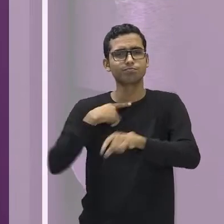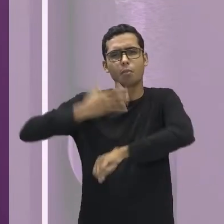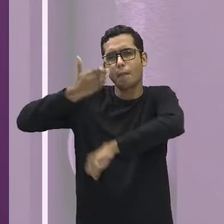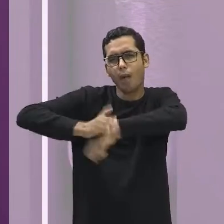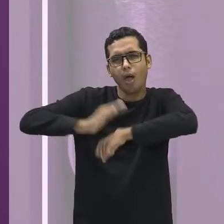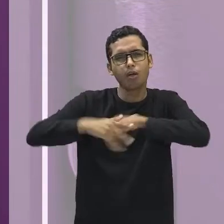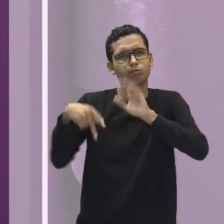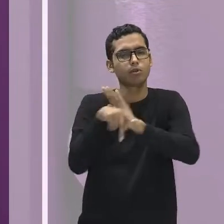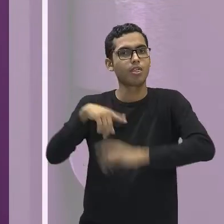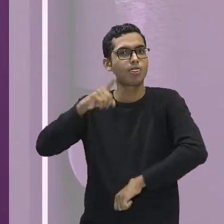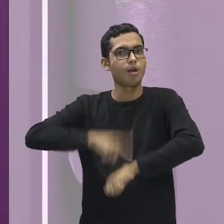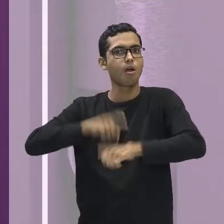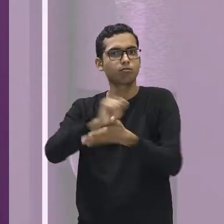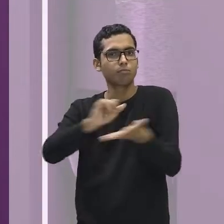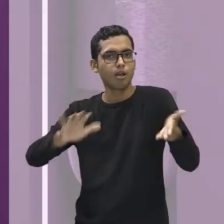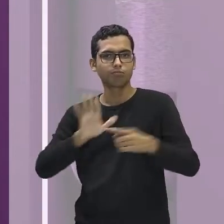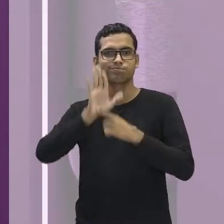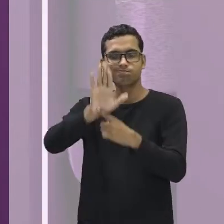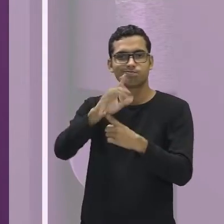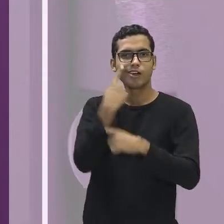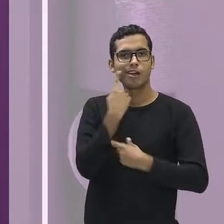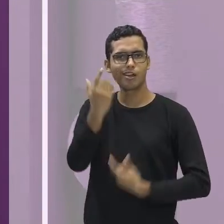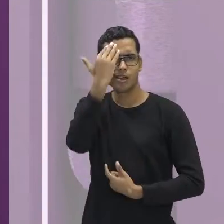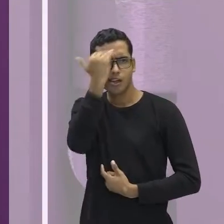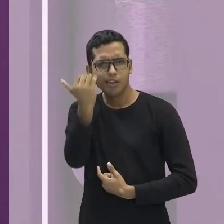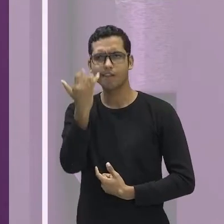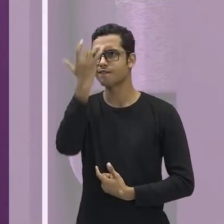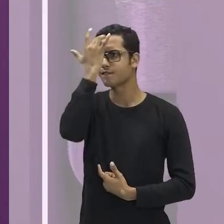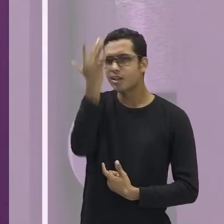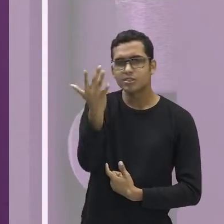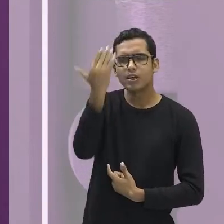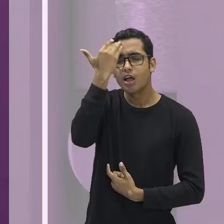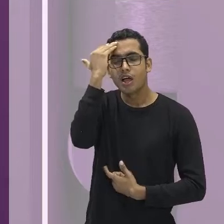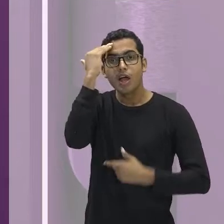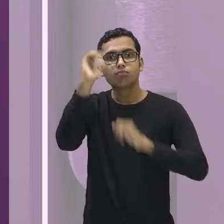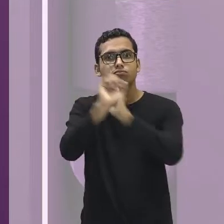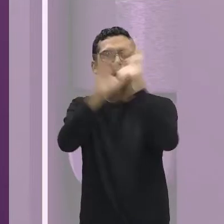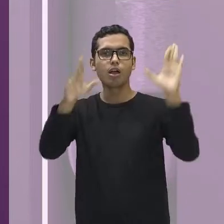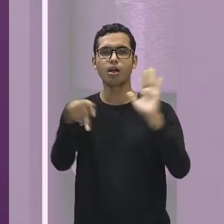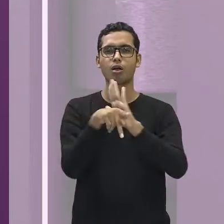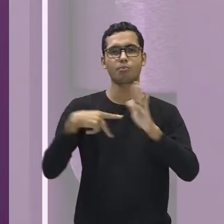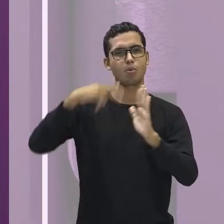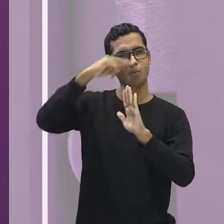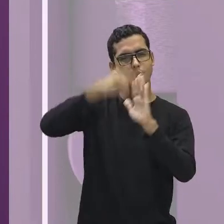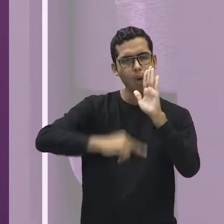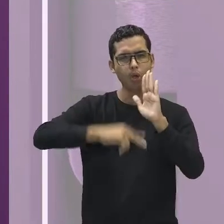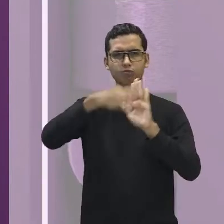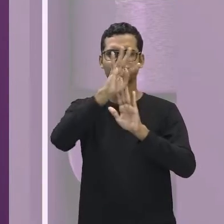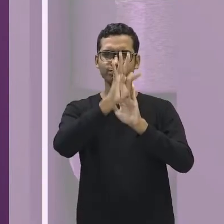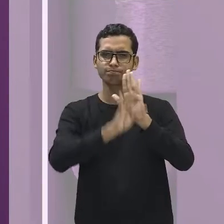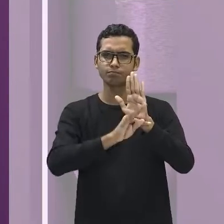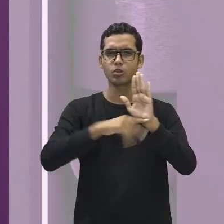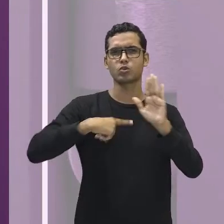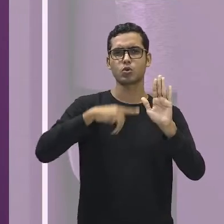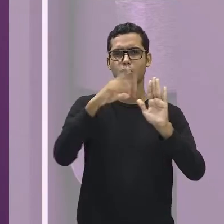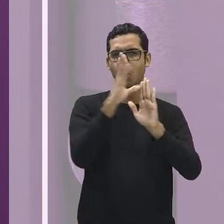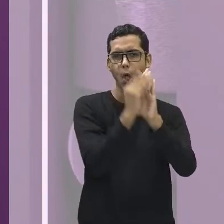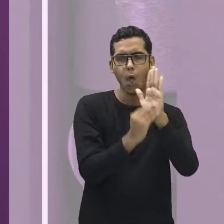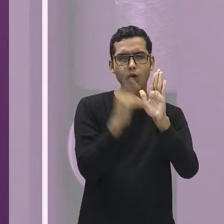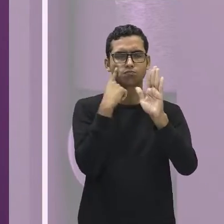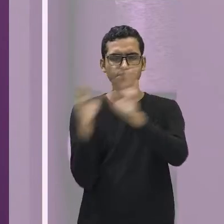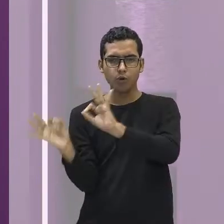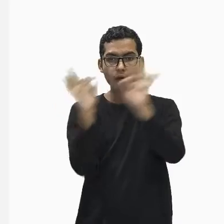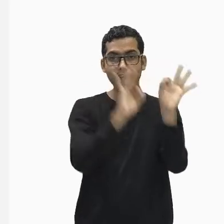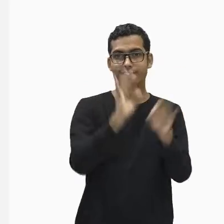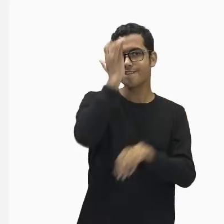exercício quando aparecer, fica mais fácil você compreender até a leitura do conteúdo que você realiza. Vamos então agora conhecer quais